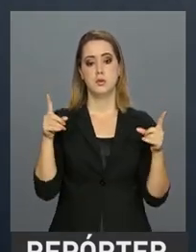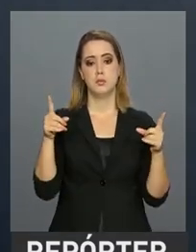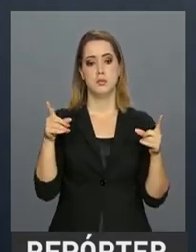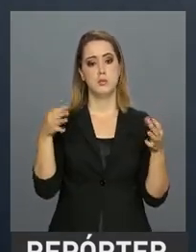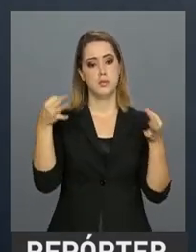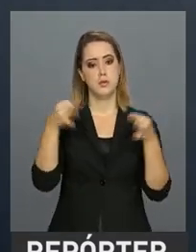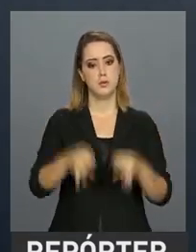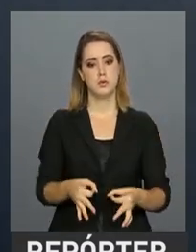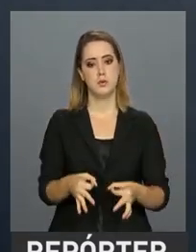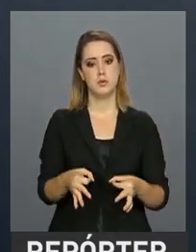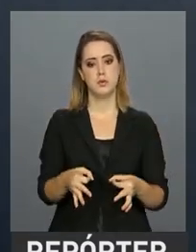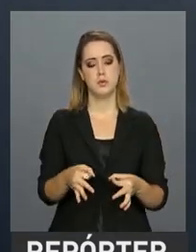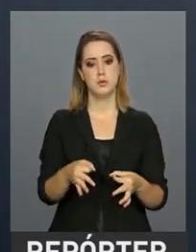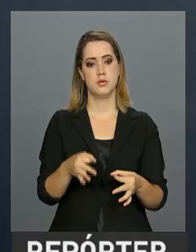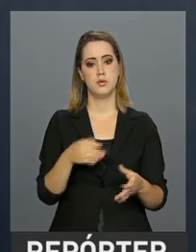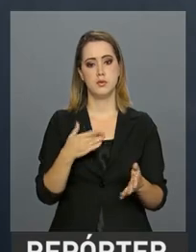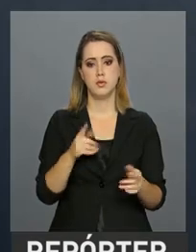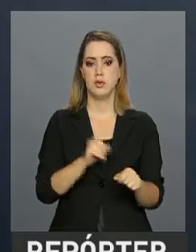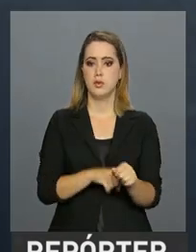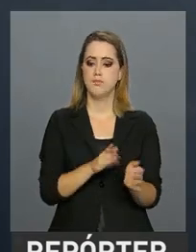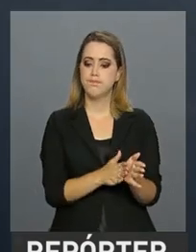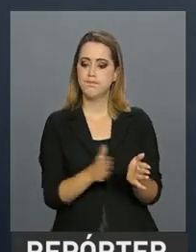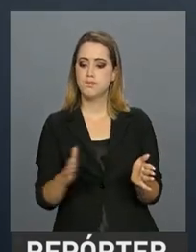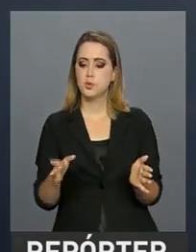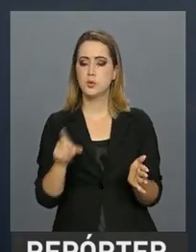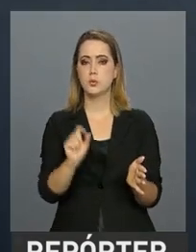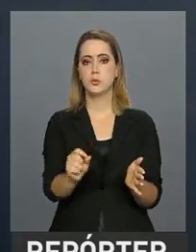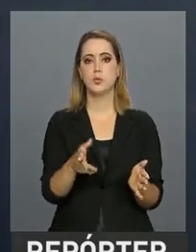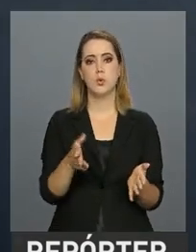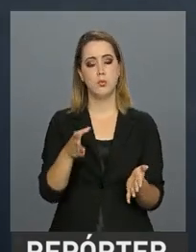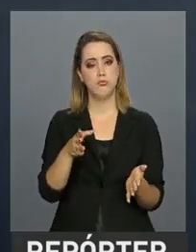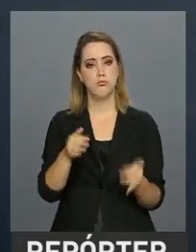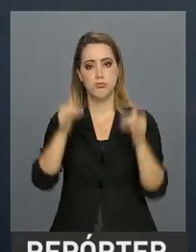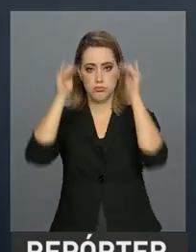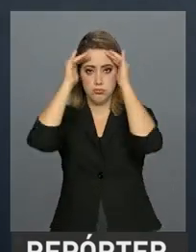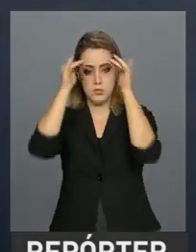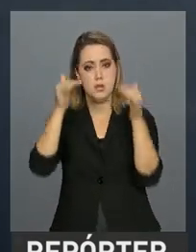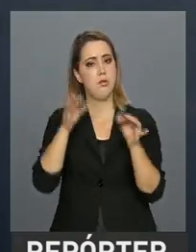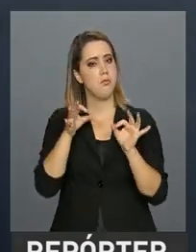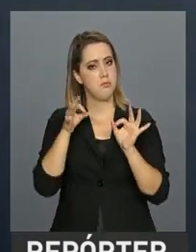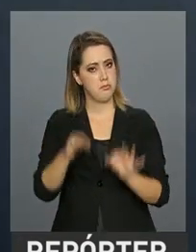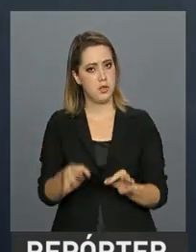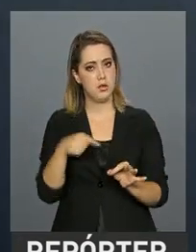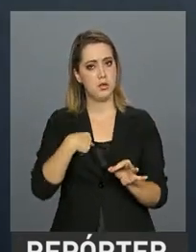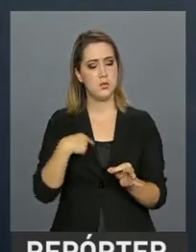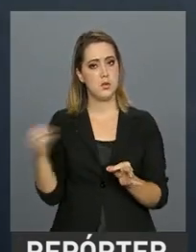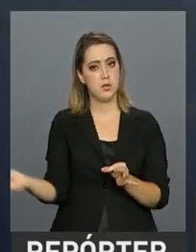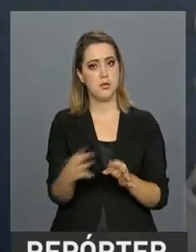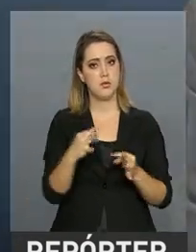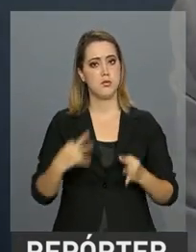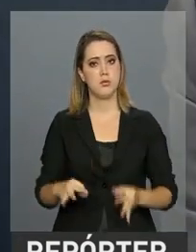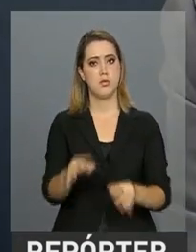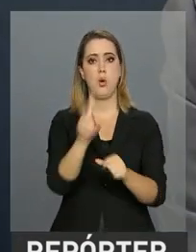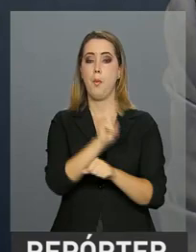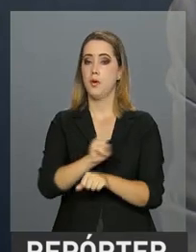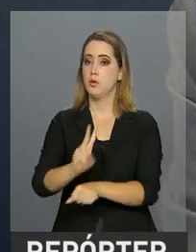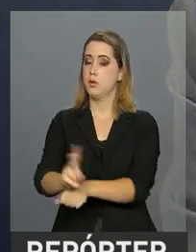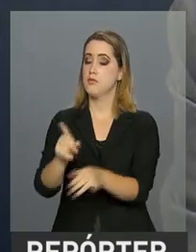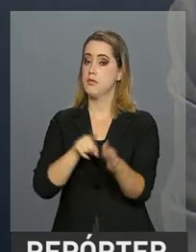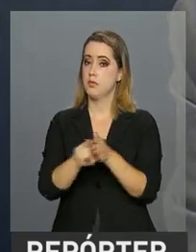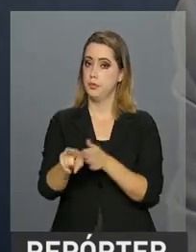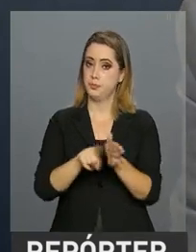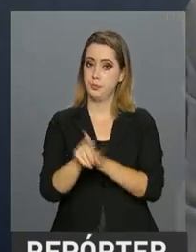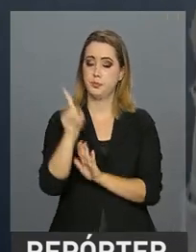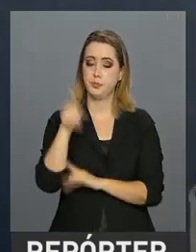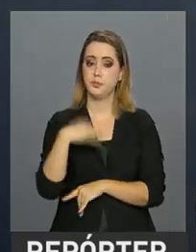mais correto ainda na medida que prestigia a inovação tecnológica, a proteção à pesquisa,